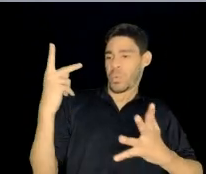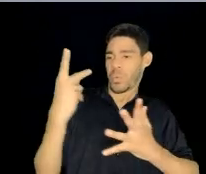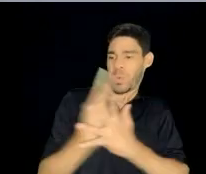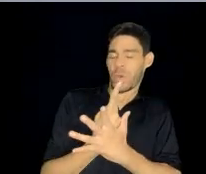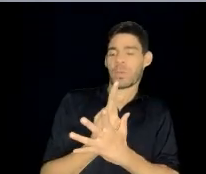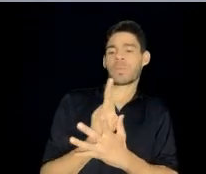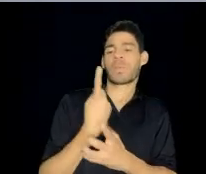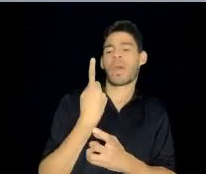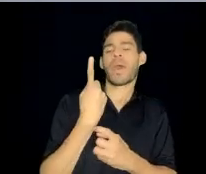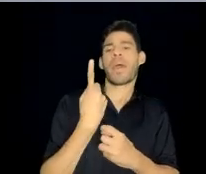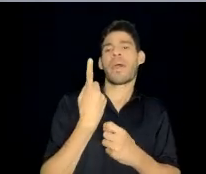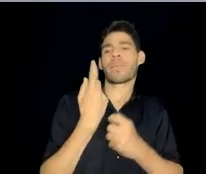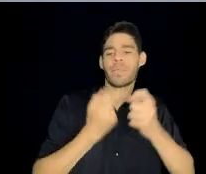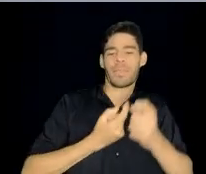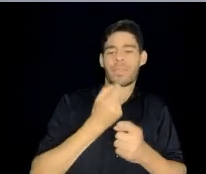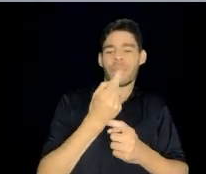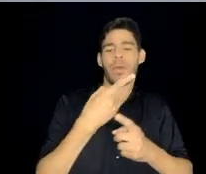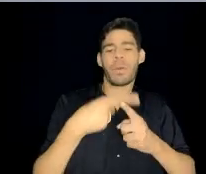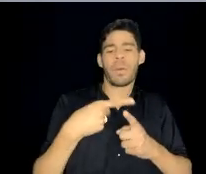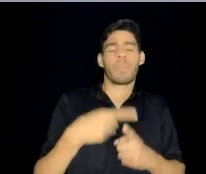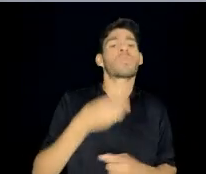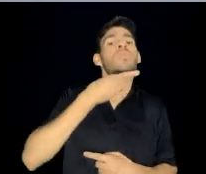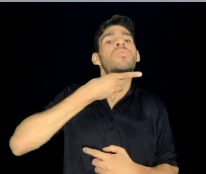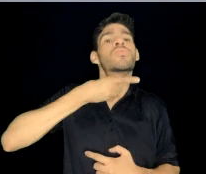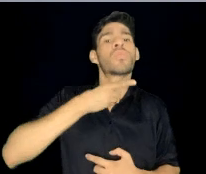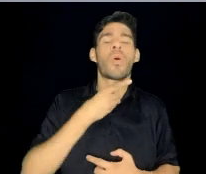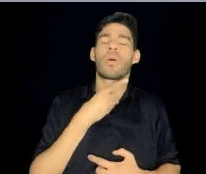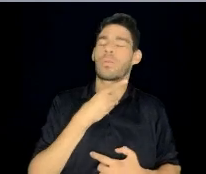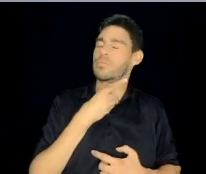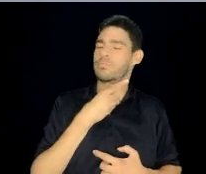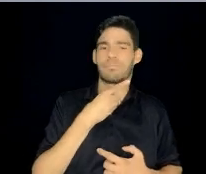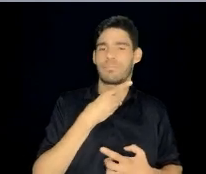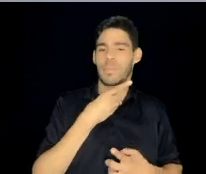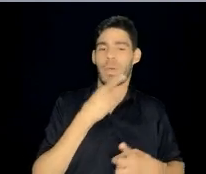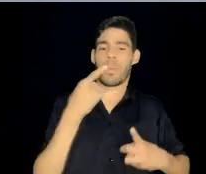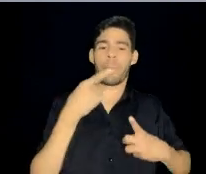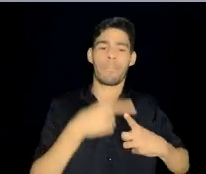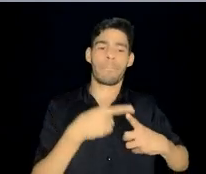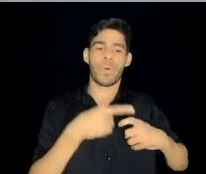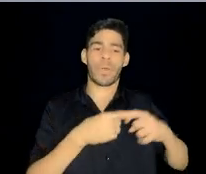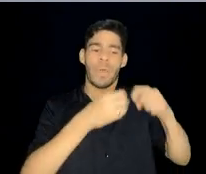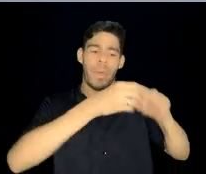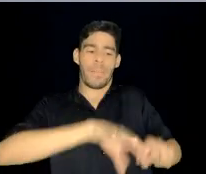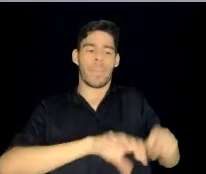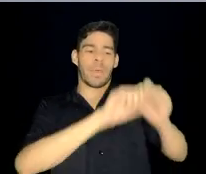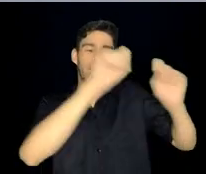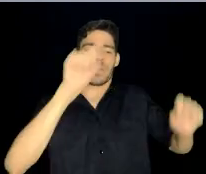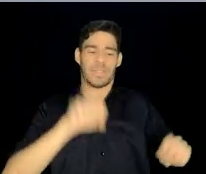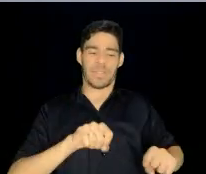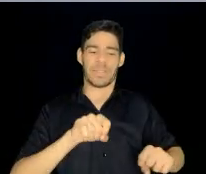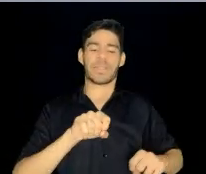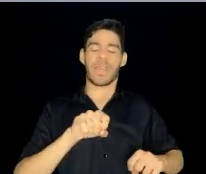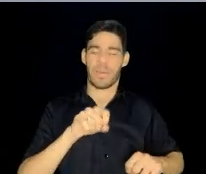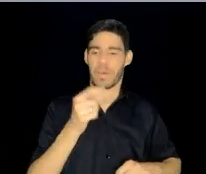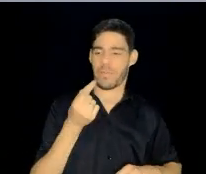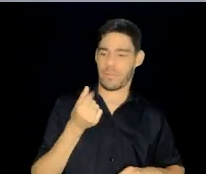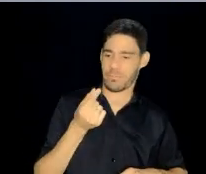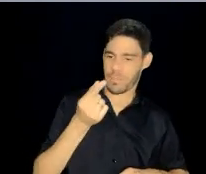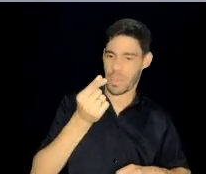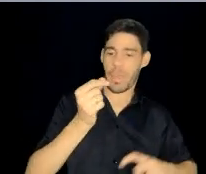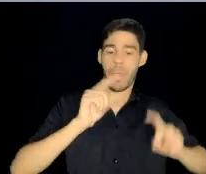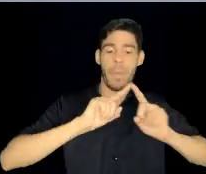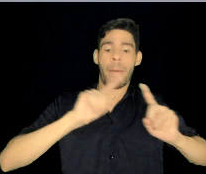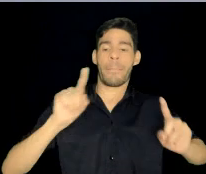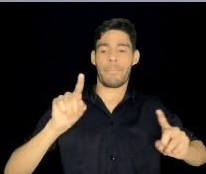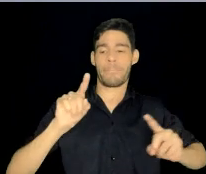o fato deve ser considerado atípico até pela ausência de dolo em relação a provocar lesões ao sistema